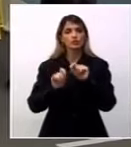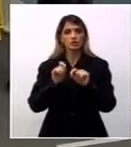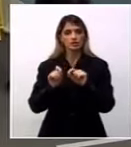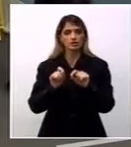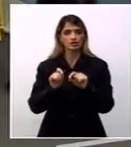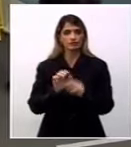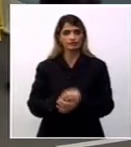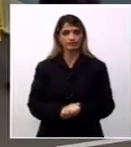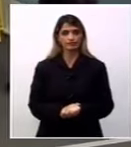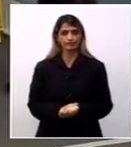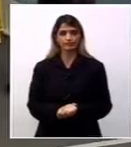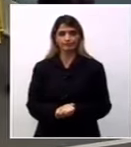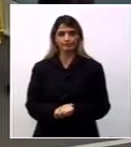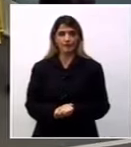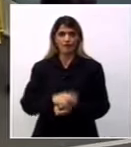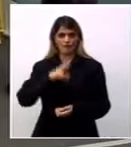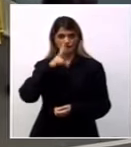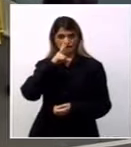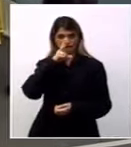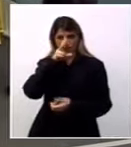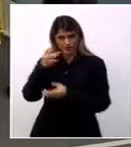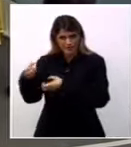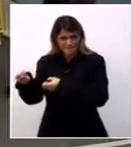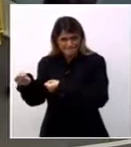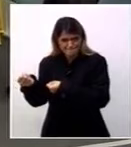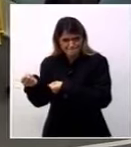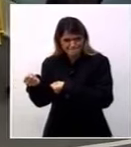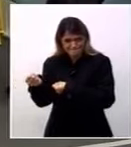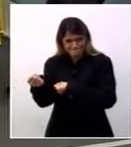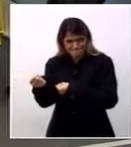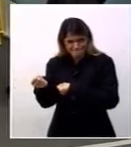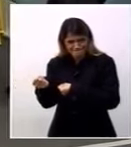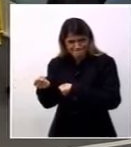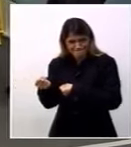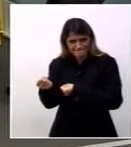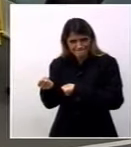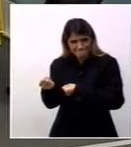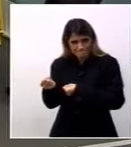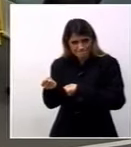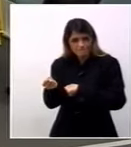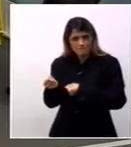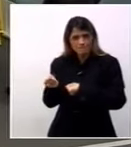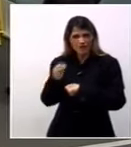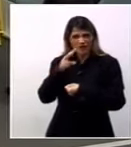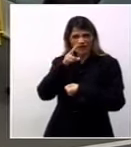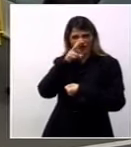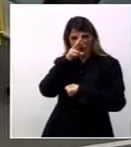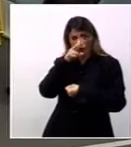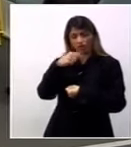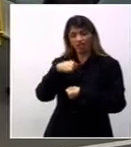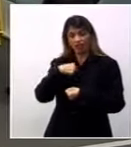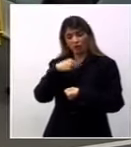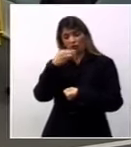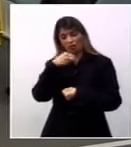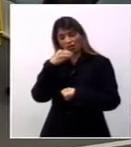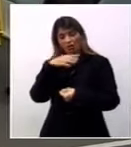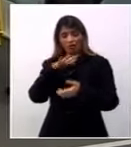Diego? A força, ou seja, ele puxou um pouco mais de intensidade do que eu,